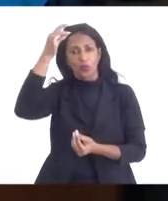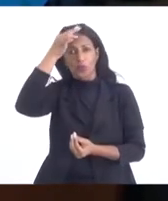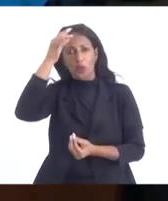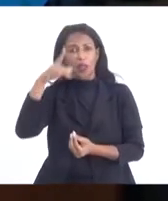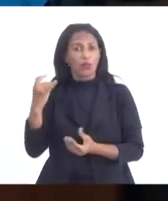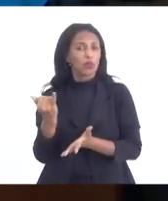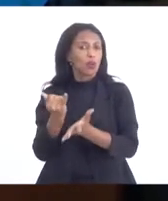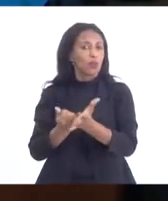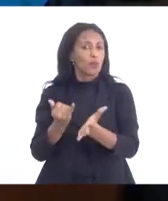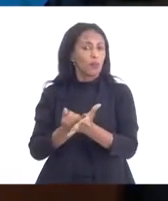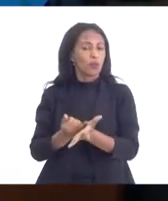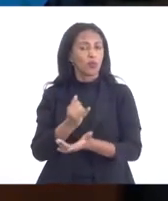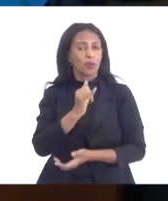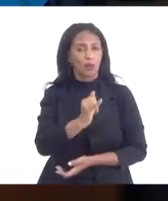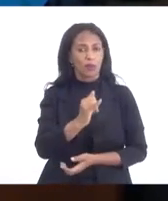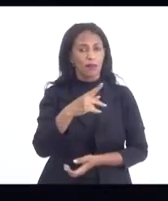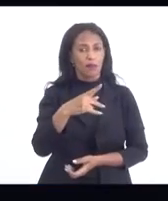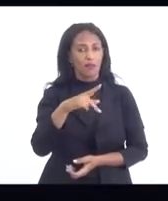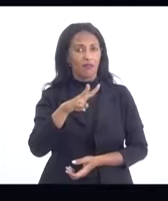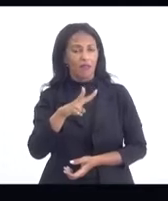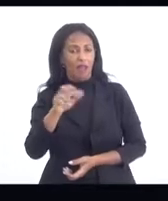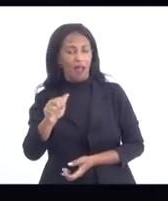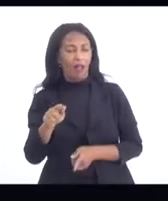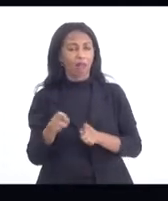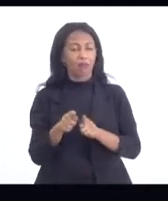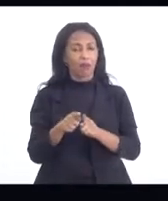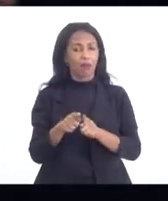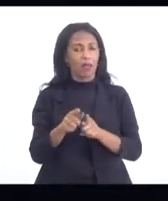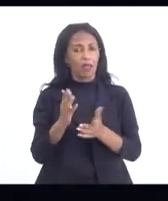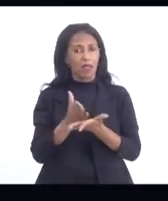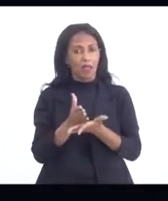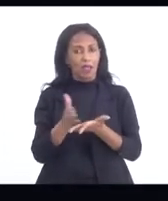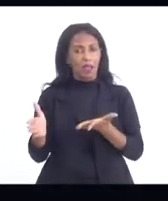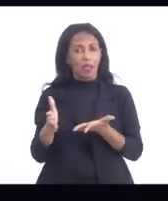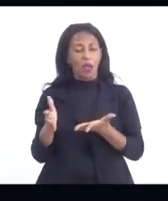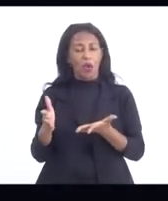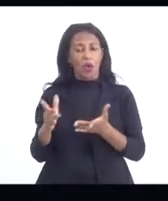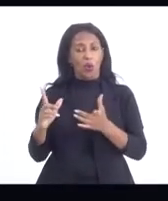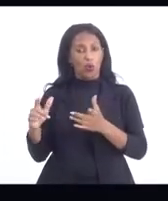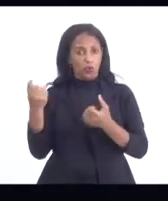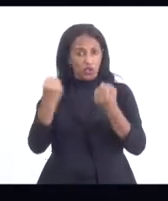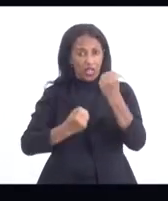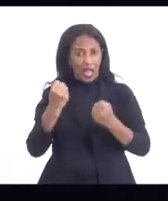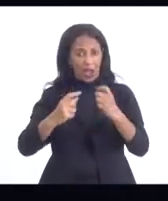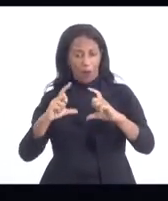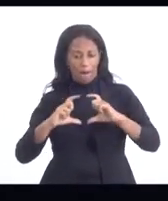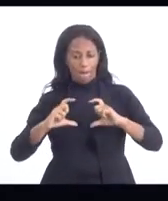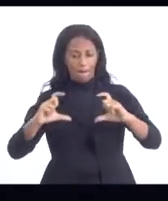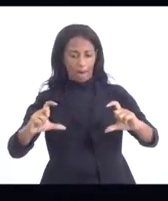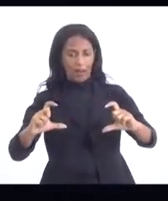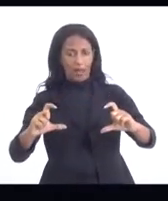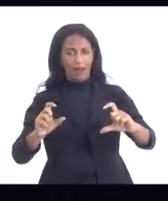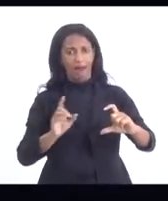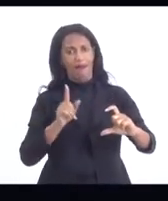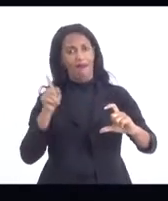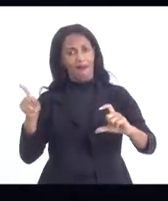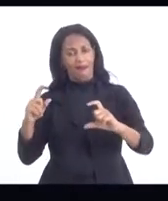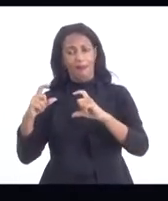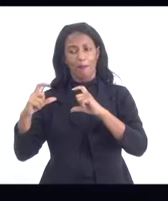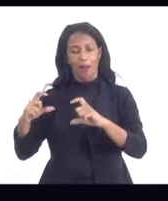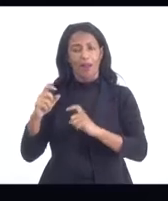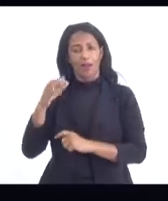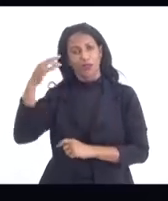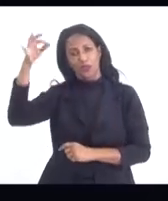no ICMS, no IPVA, grande parte dos nossos carros estão emplacados no Espírito Santo, e é difícil sim ser vizinho do Espírito